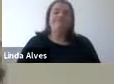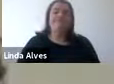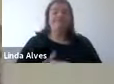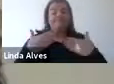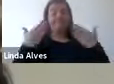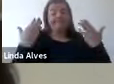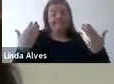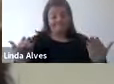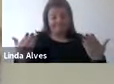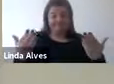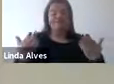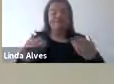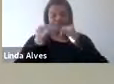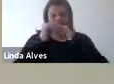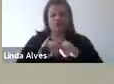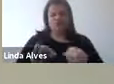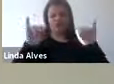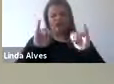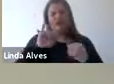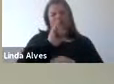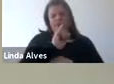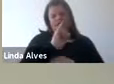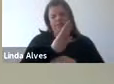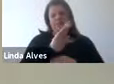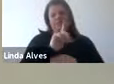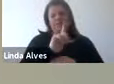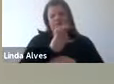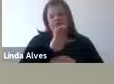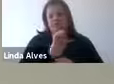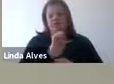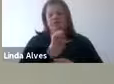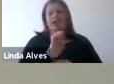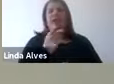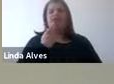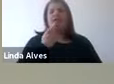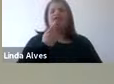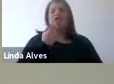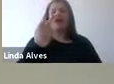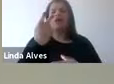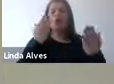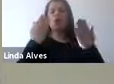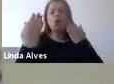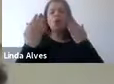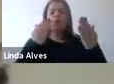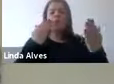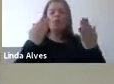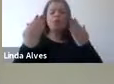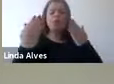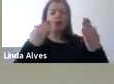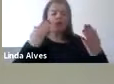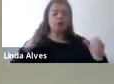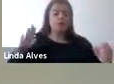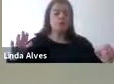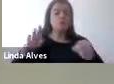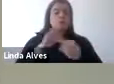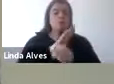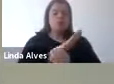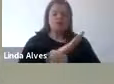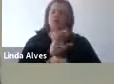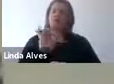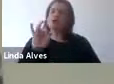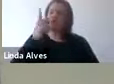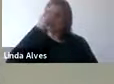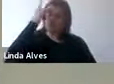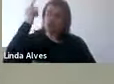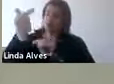Gilce, essa divulgação aí do IBGE, ela trata aí comparando a ocupação total das pessoas, não é só os